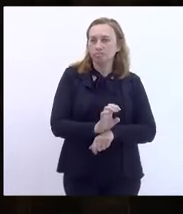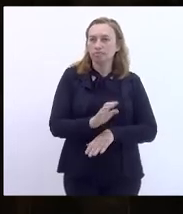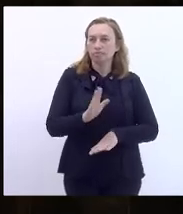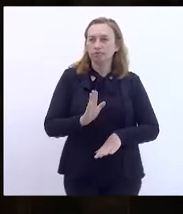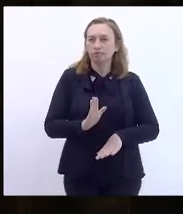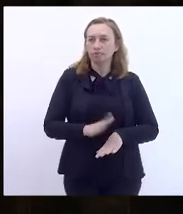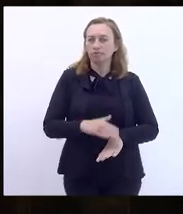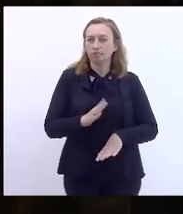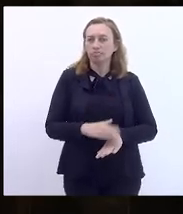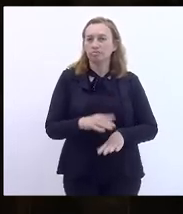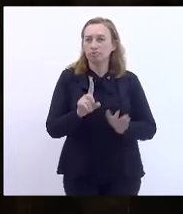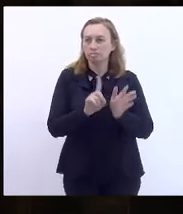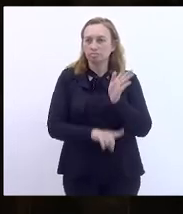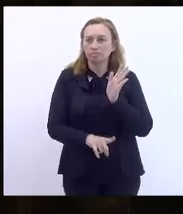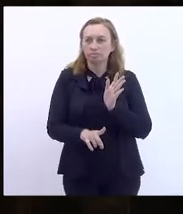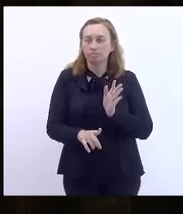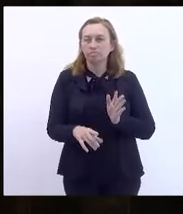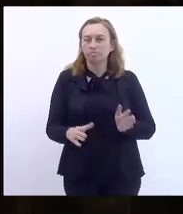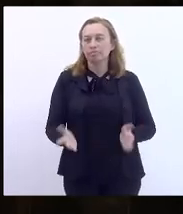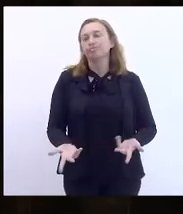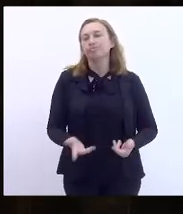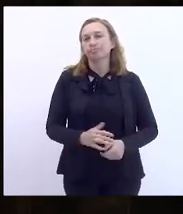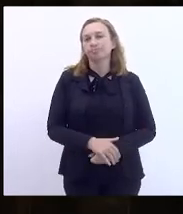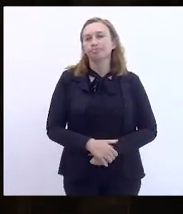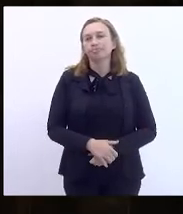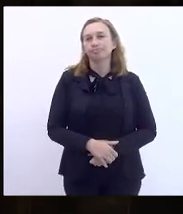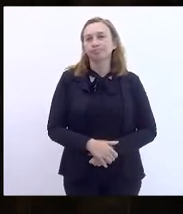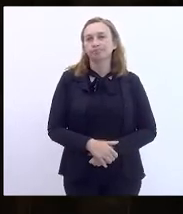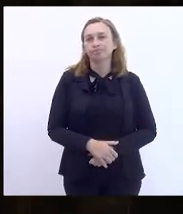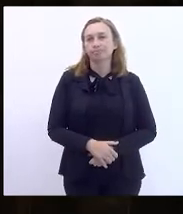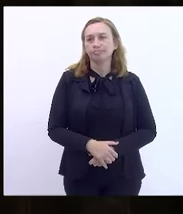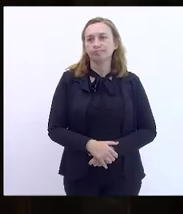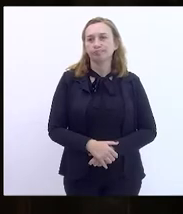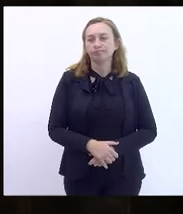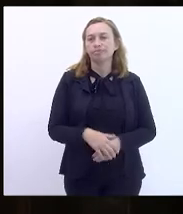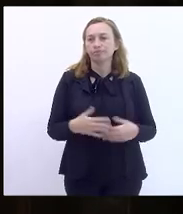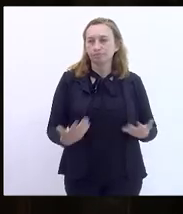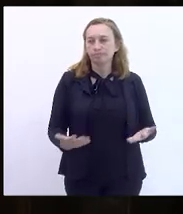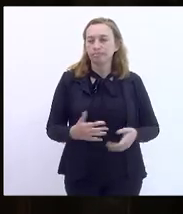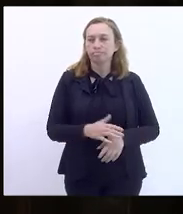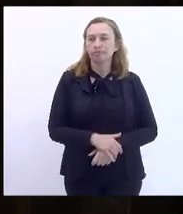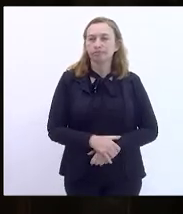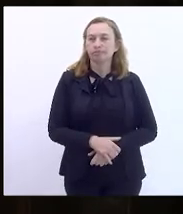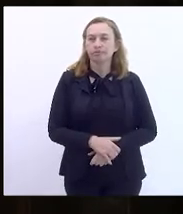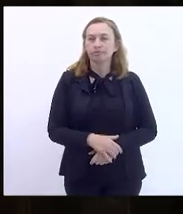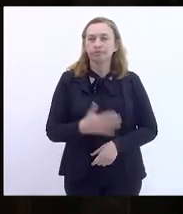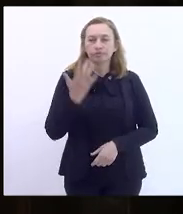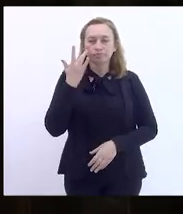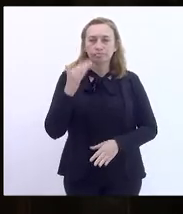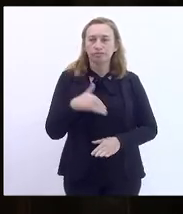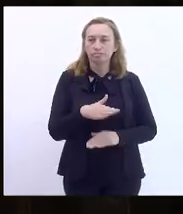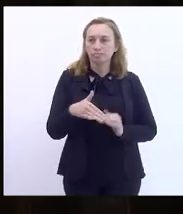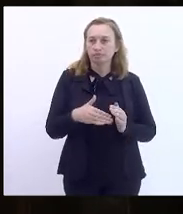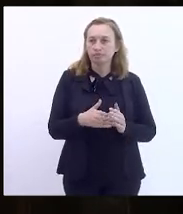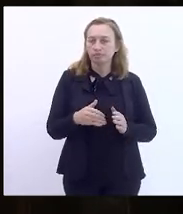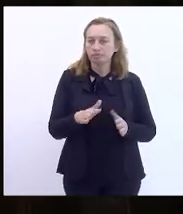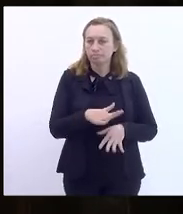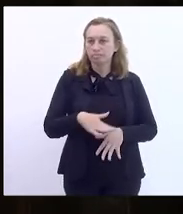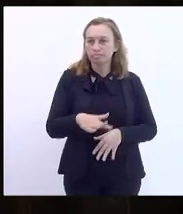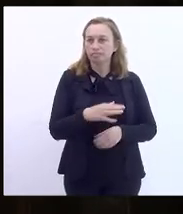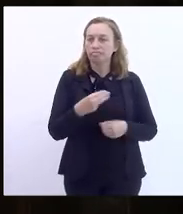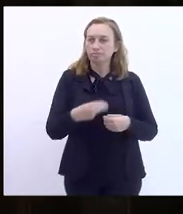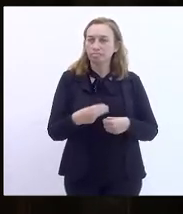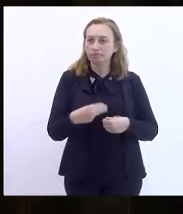estado cada vez menor entendeu pelo menos muito precária né cada vez mais precária então a gente acha que todas as áreas né